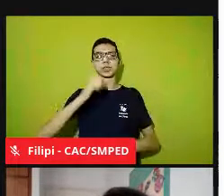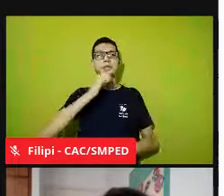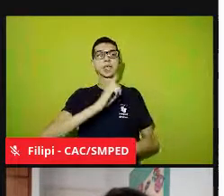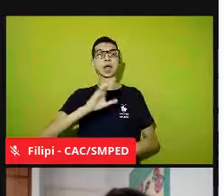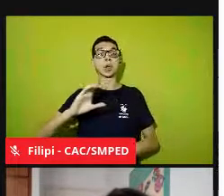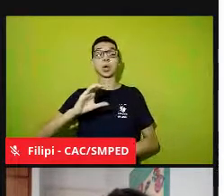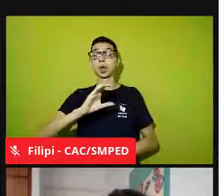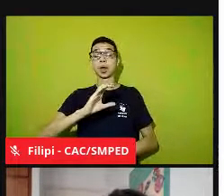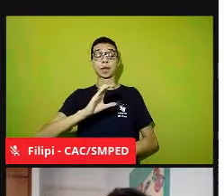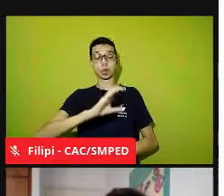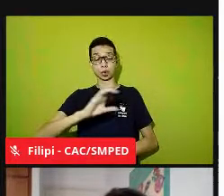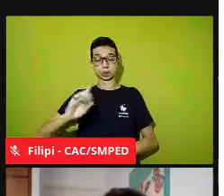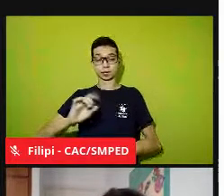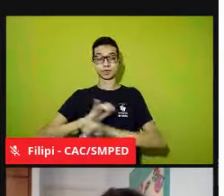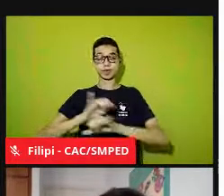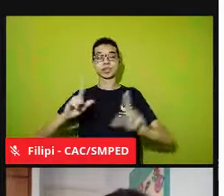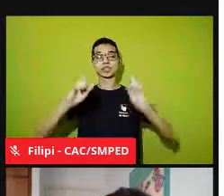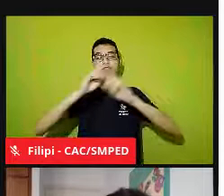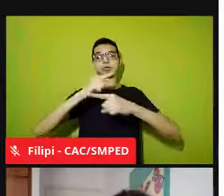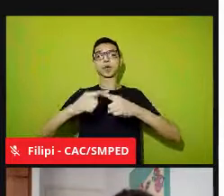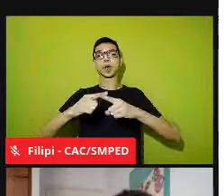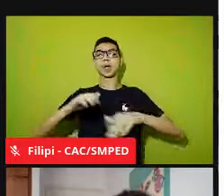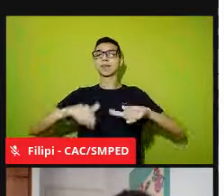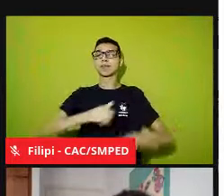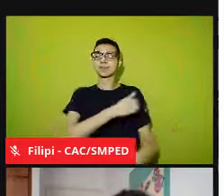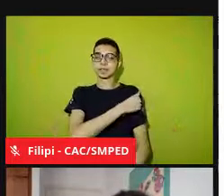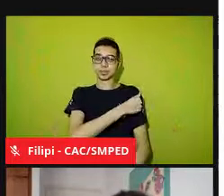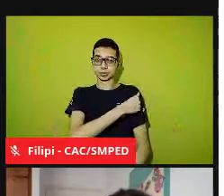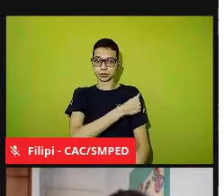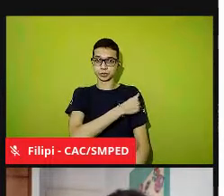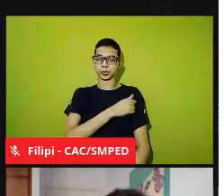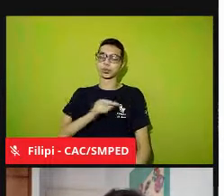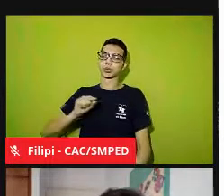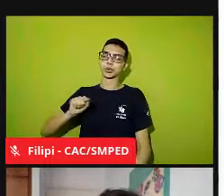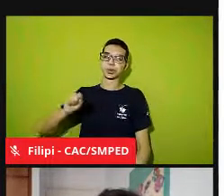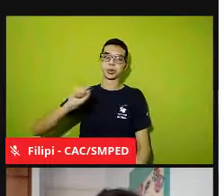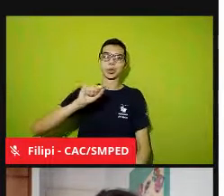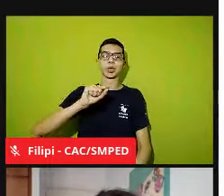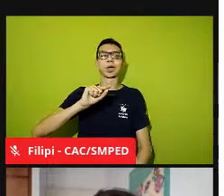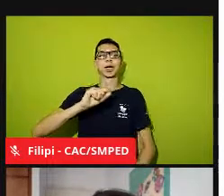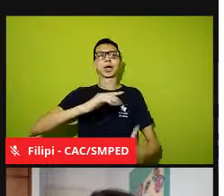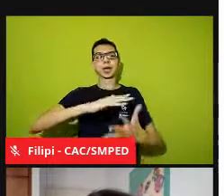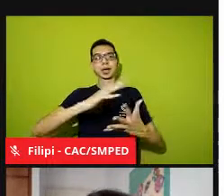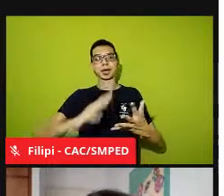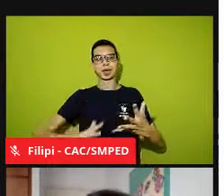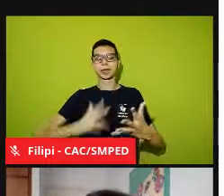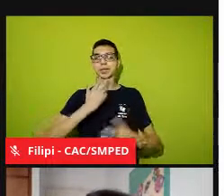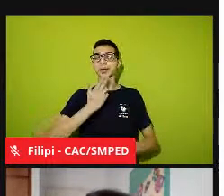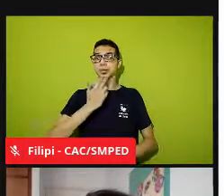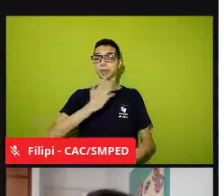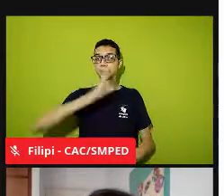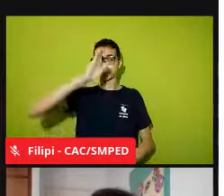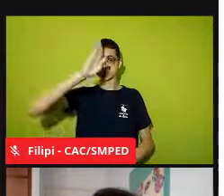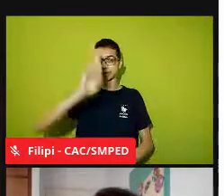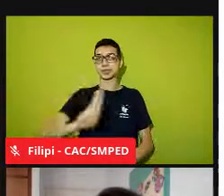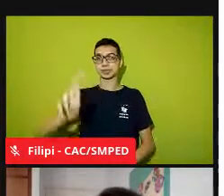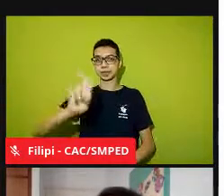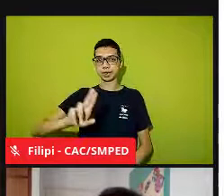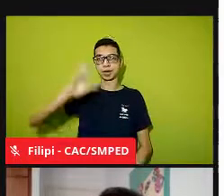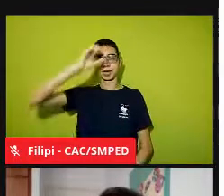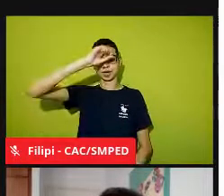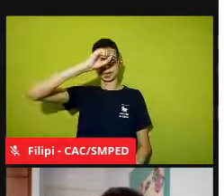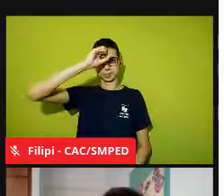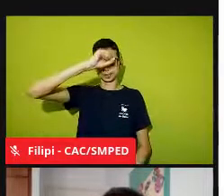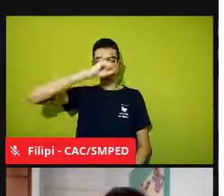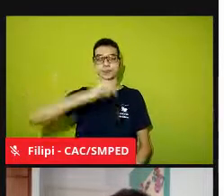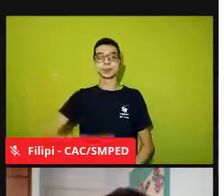muitas vezes os alunos que têm como a Libras, que é a língua principal, né, de aprendizagem, e